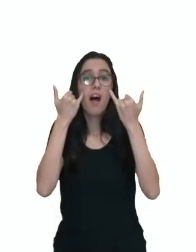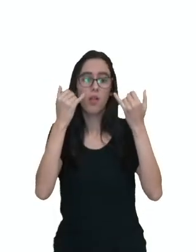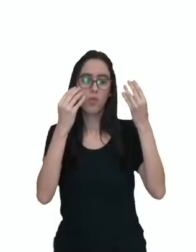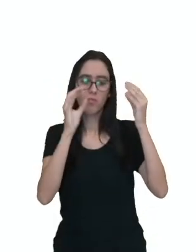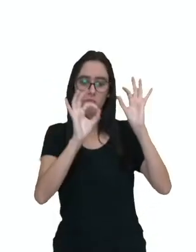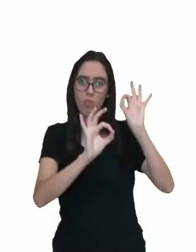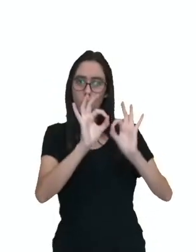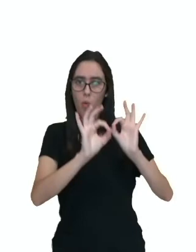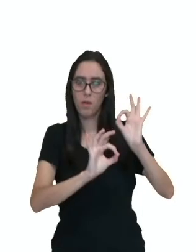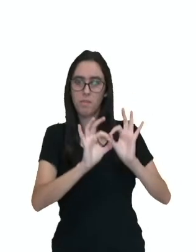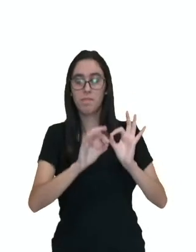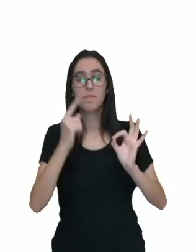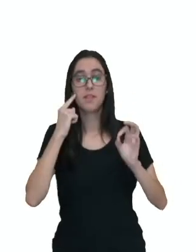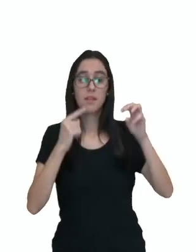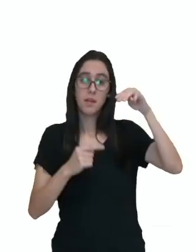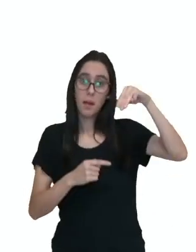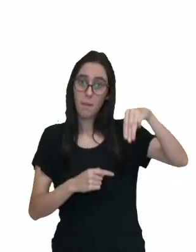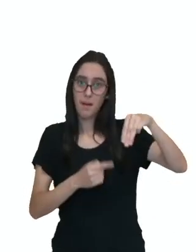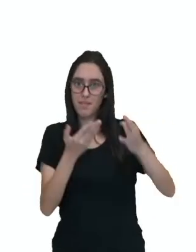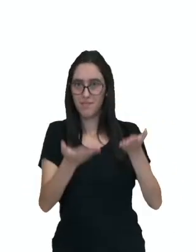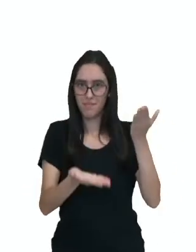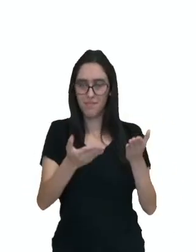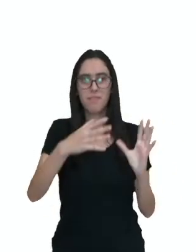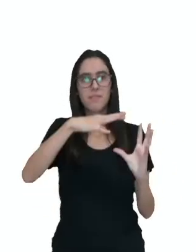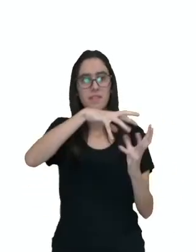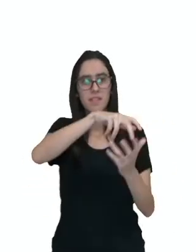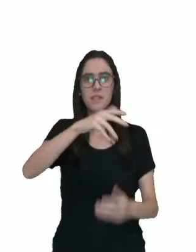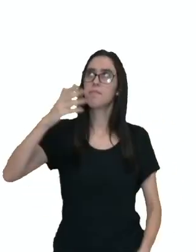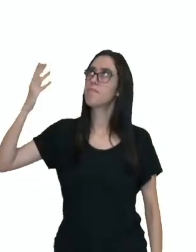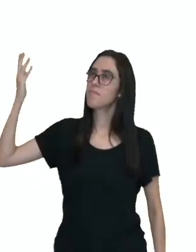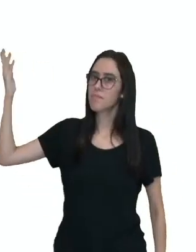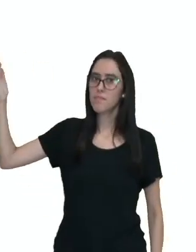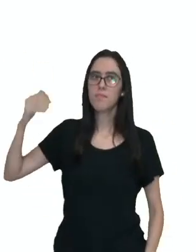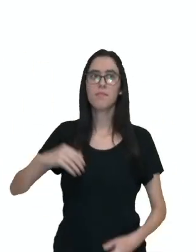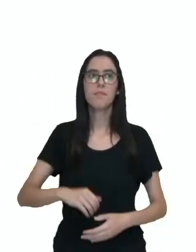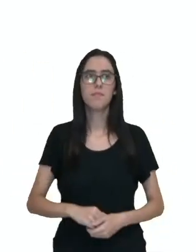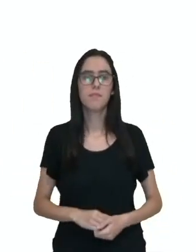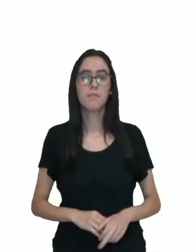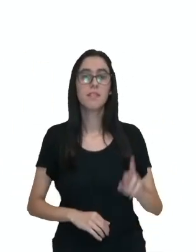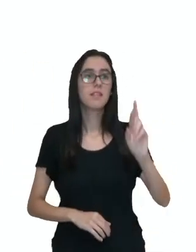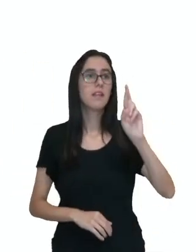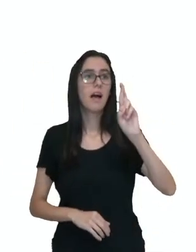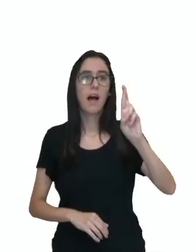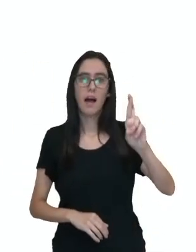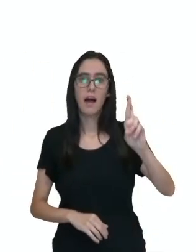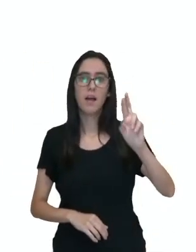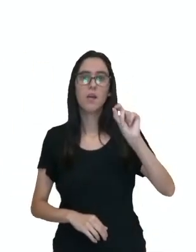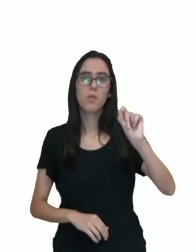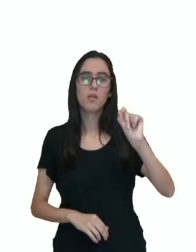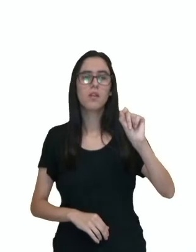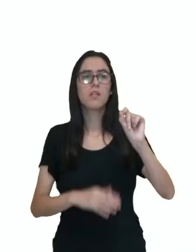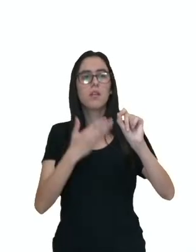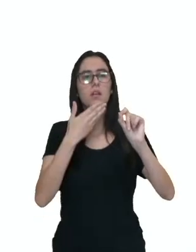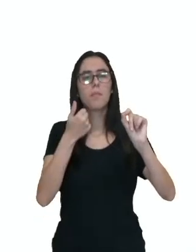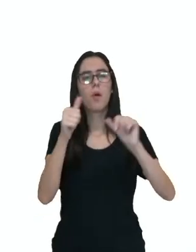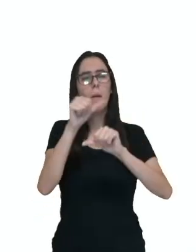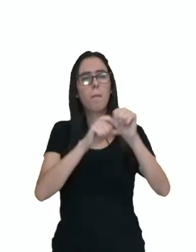no caso da Terra, que é o nosso, em questão, é 6 vezes 10 a 24. Eu sei que o raio da Terra, já transformando em metro, quando dá